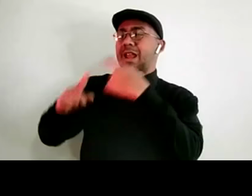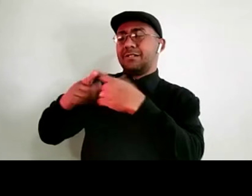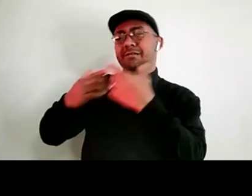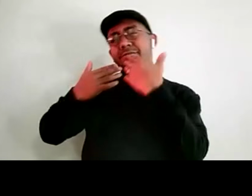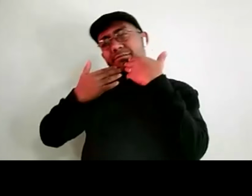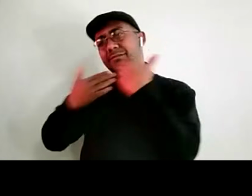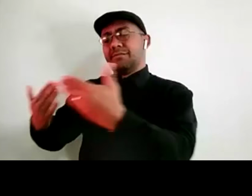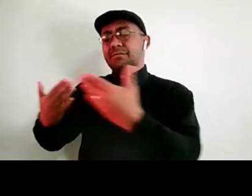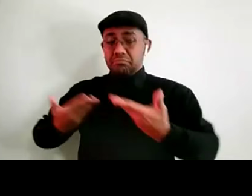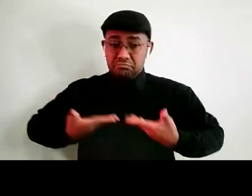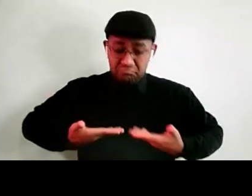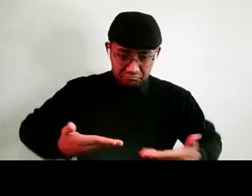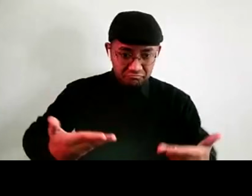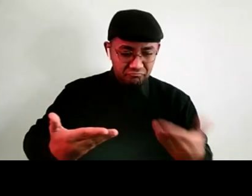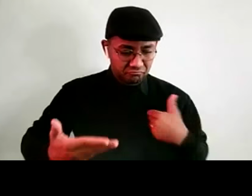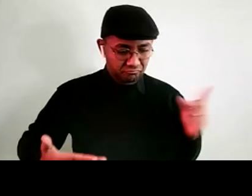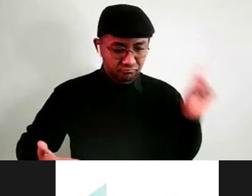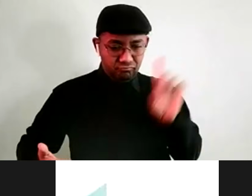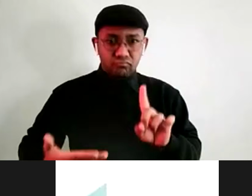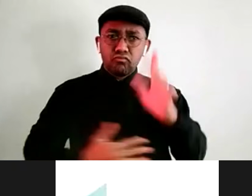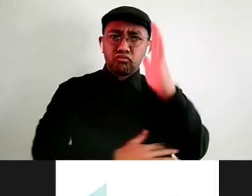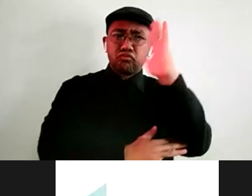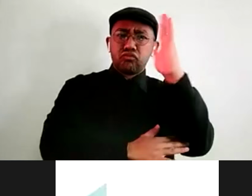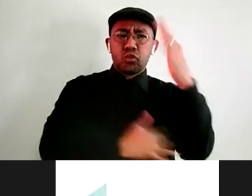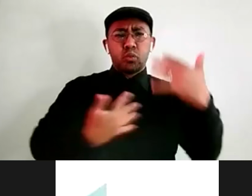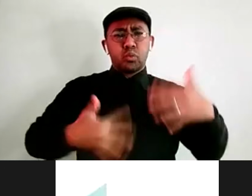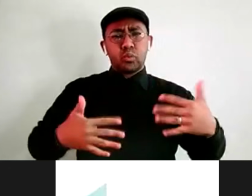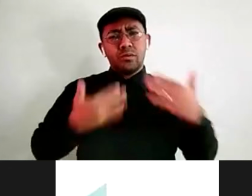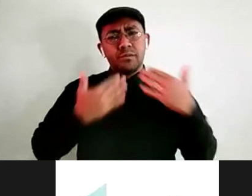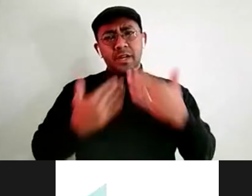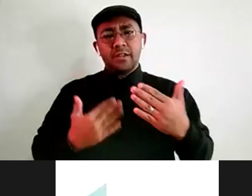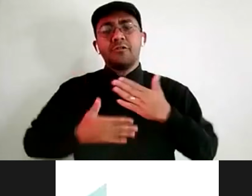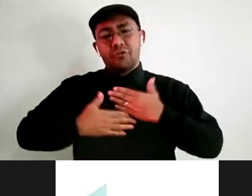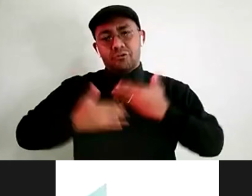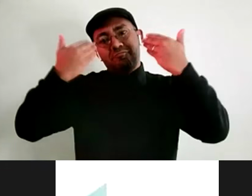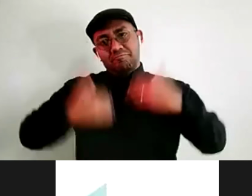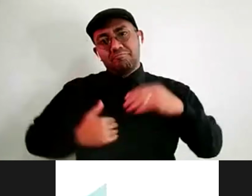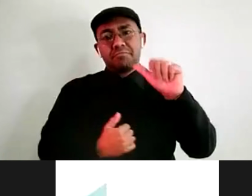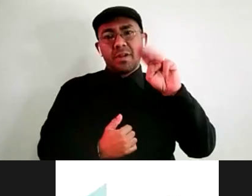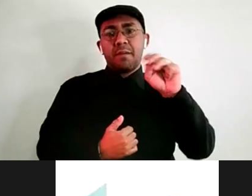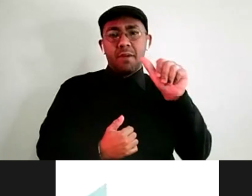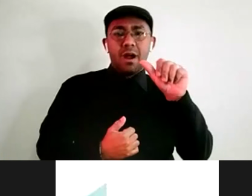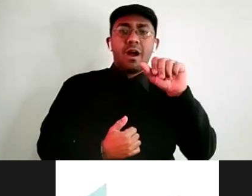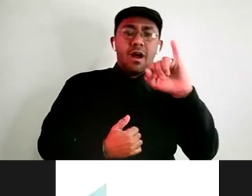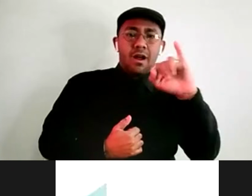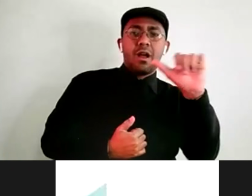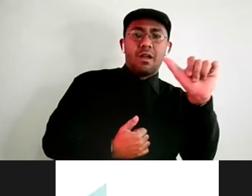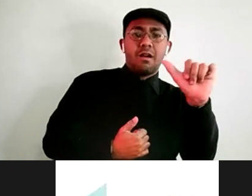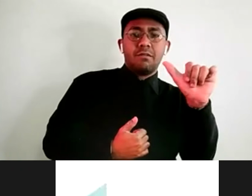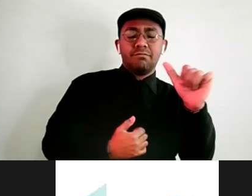os companheiros. Obrigado por convidar-me a este seminário. Eu sou oficial técnica de eventos